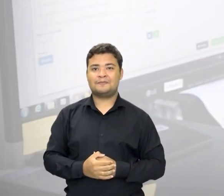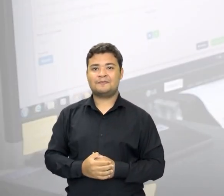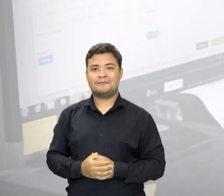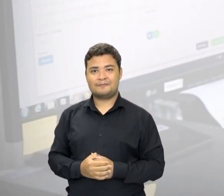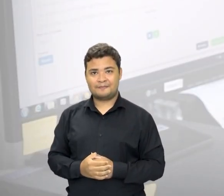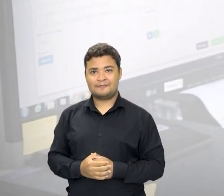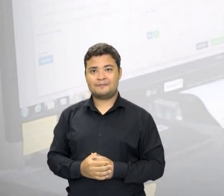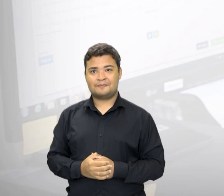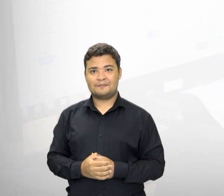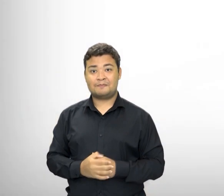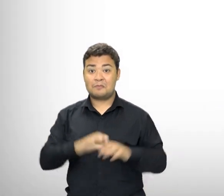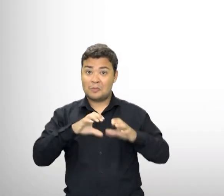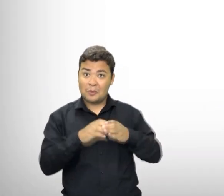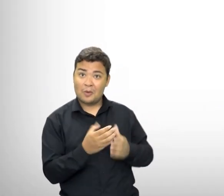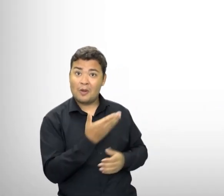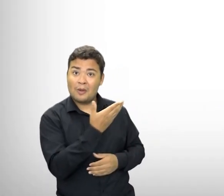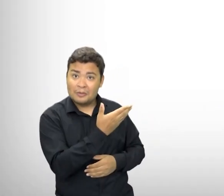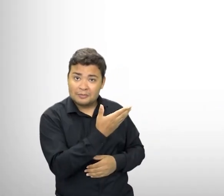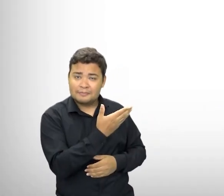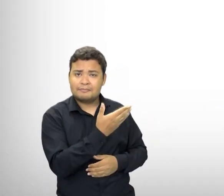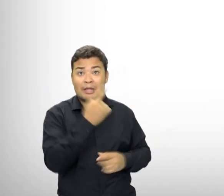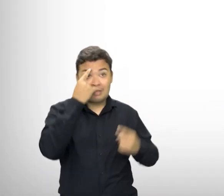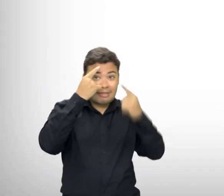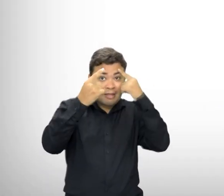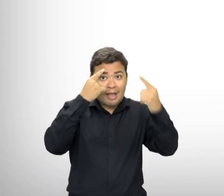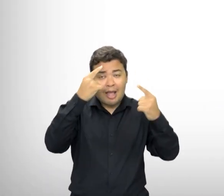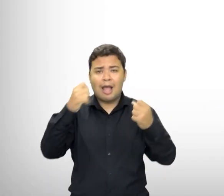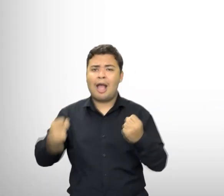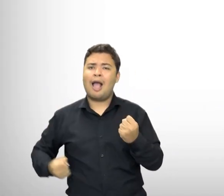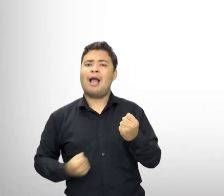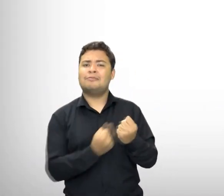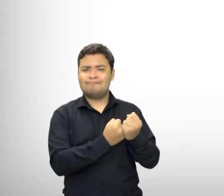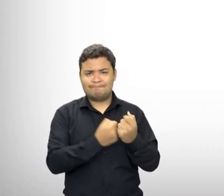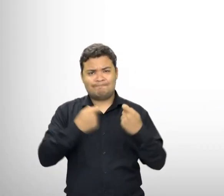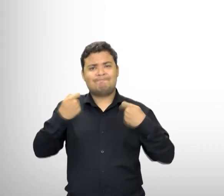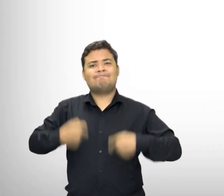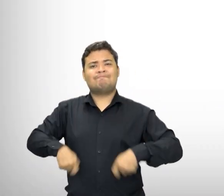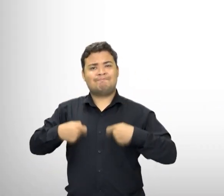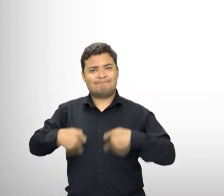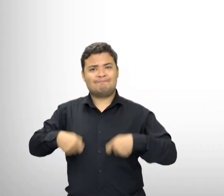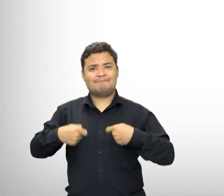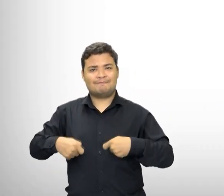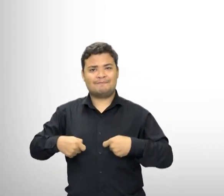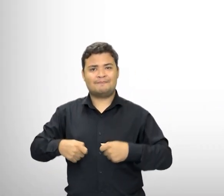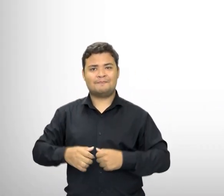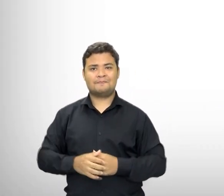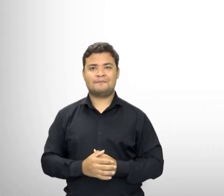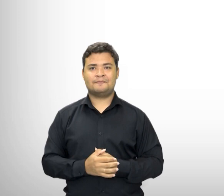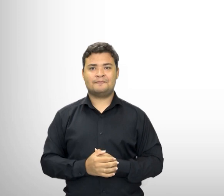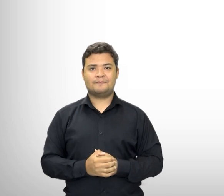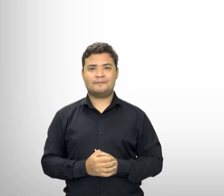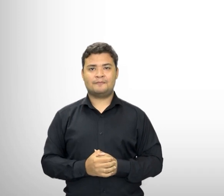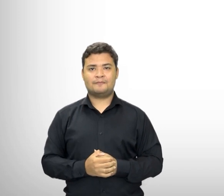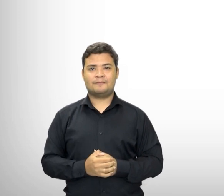3216-7300. FUNAP, porque grandes ideias precisam de apoio.